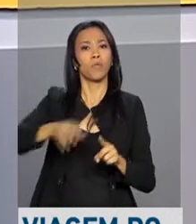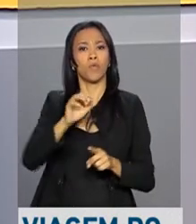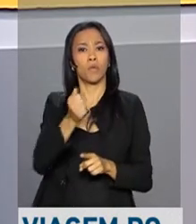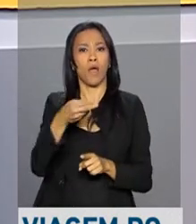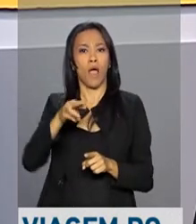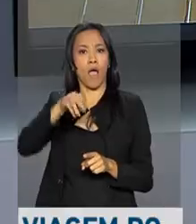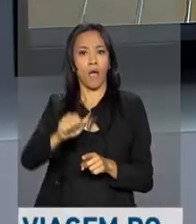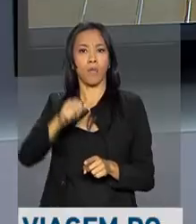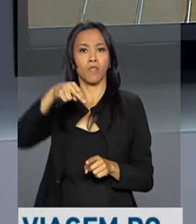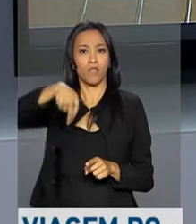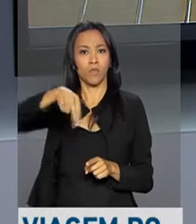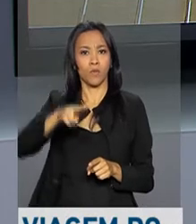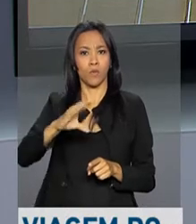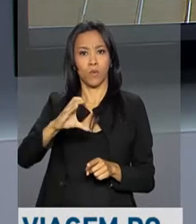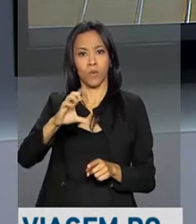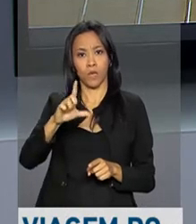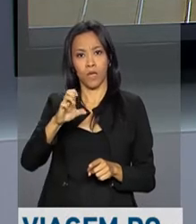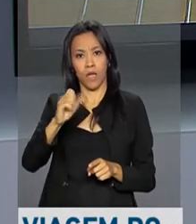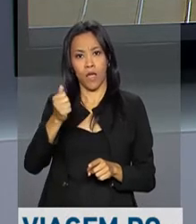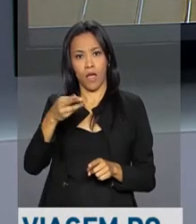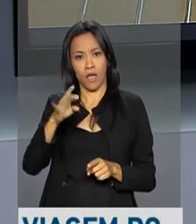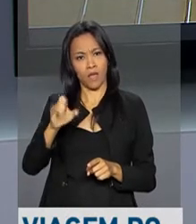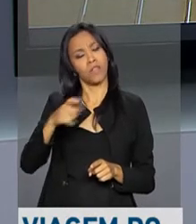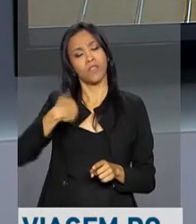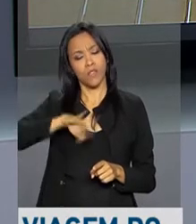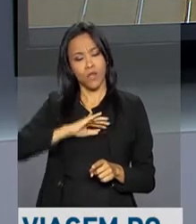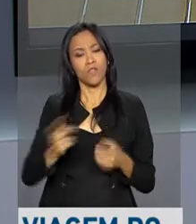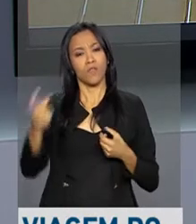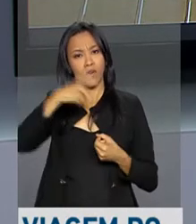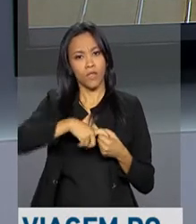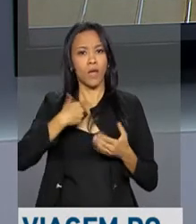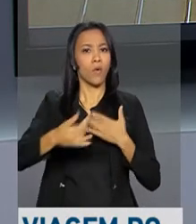nucleares. E nós podemos voltar a qualquer momento com